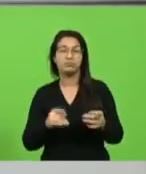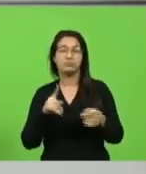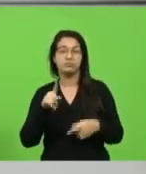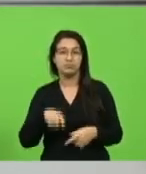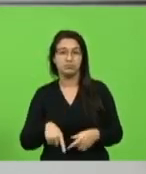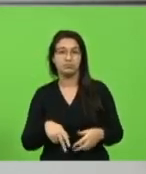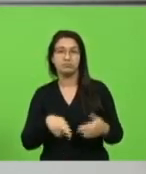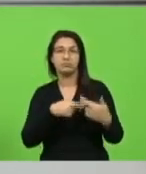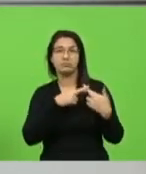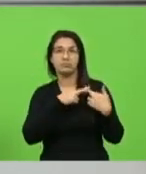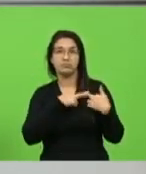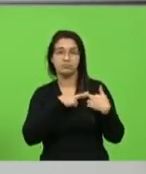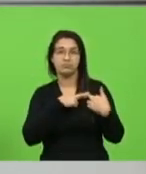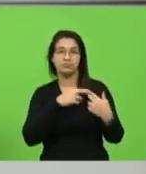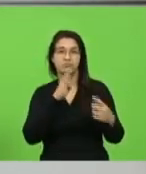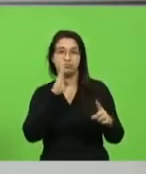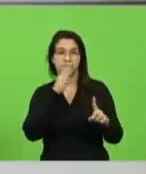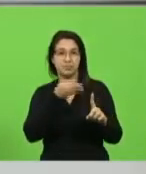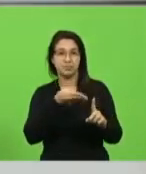responsabilidade do denunciado.